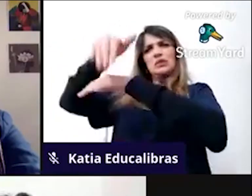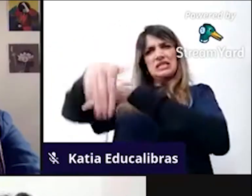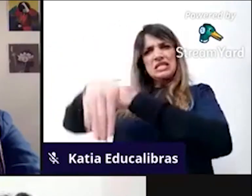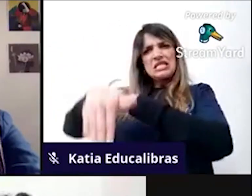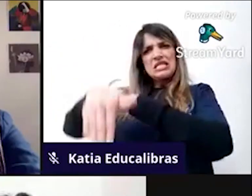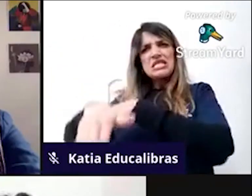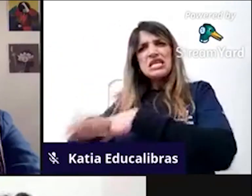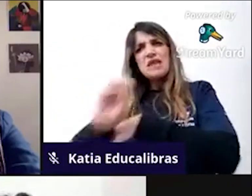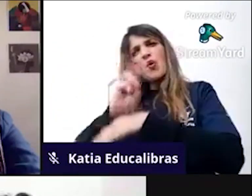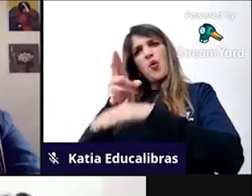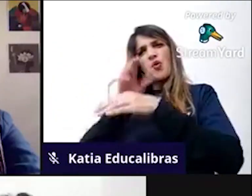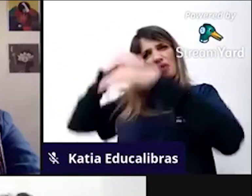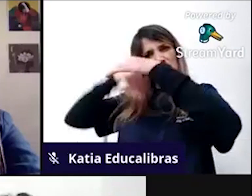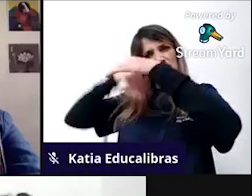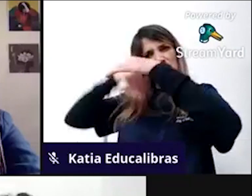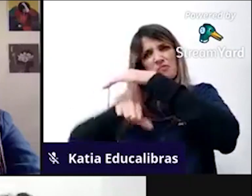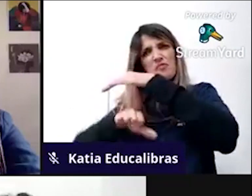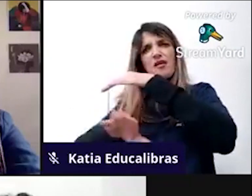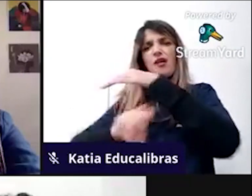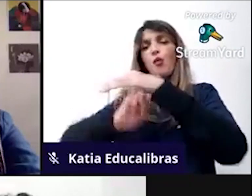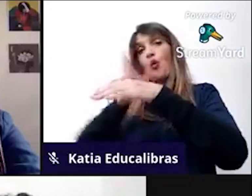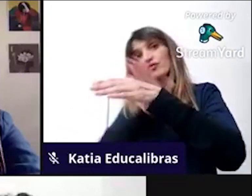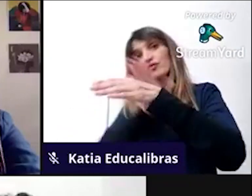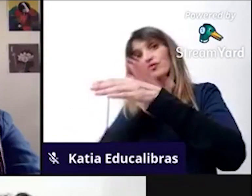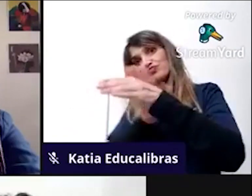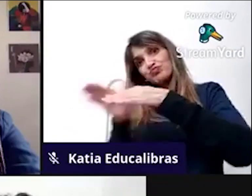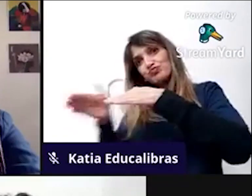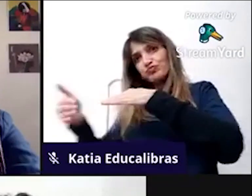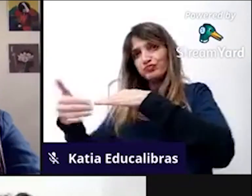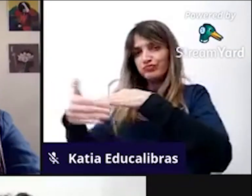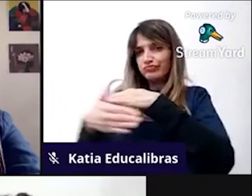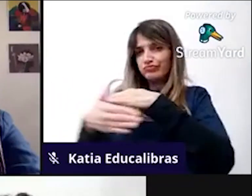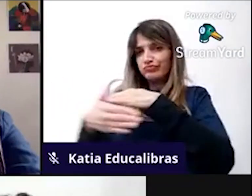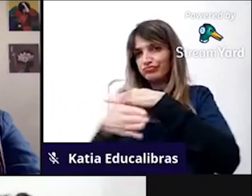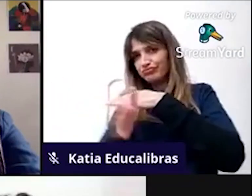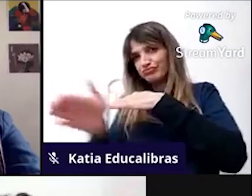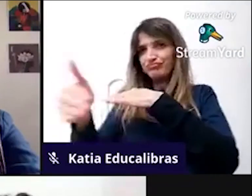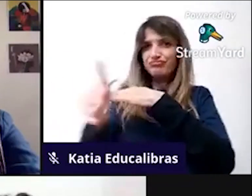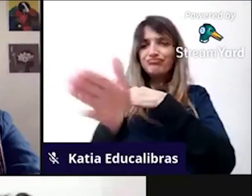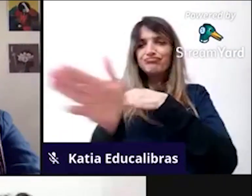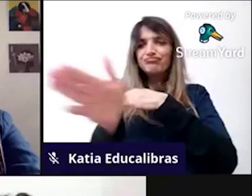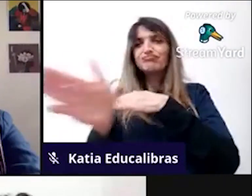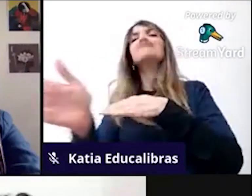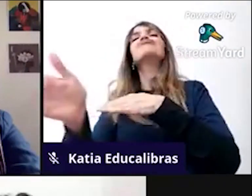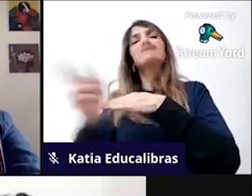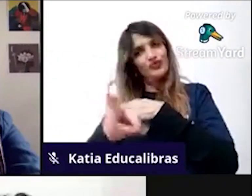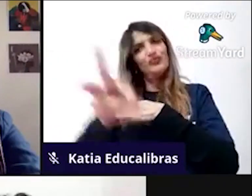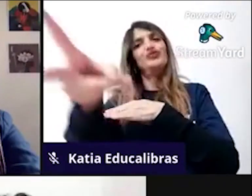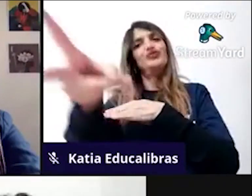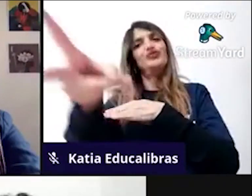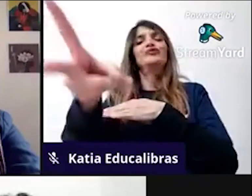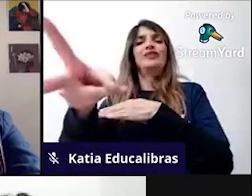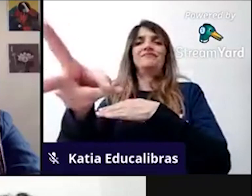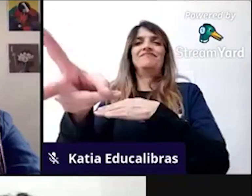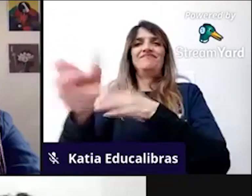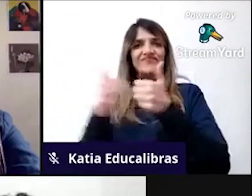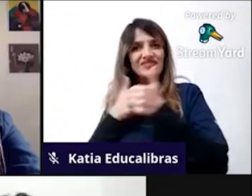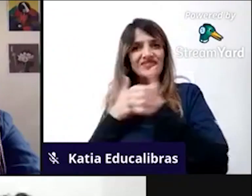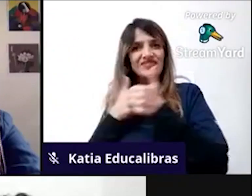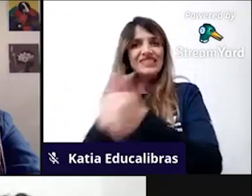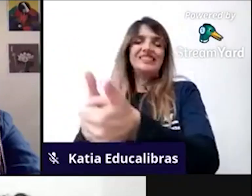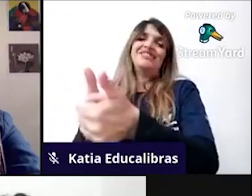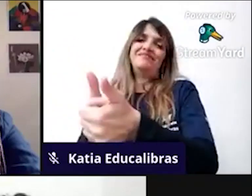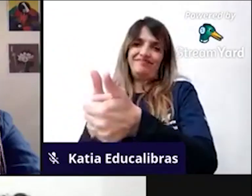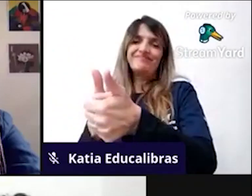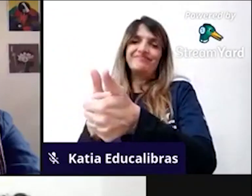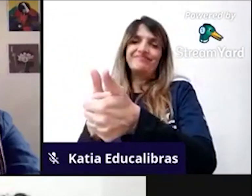vai cavar, passar por baixo, ou ele vai buscar um atalho, mas ele vai seguir adiante.